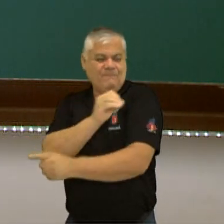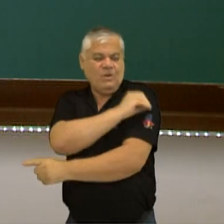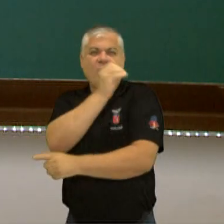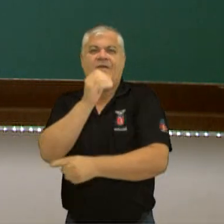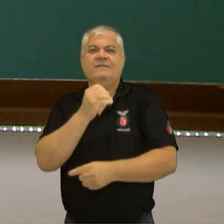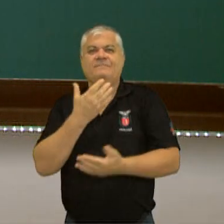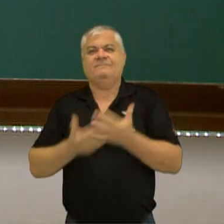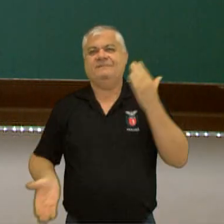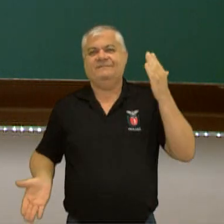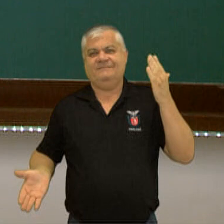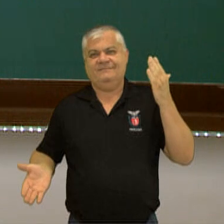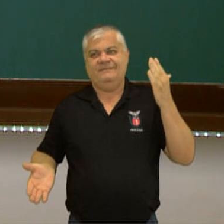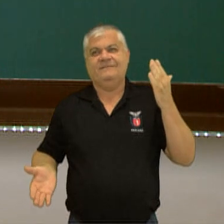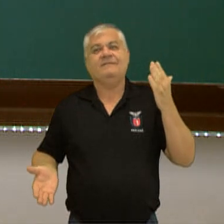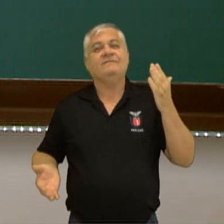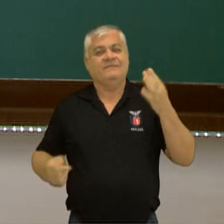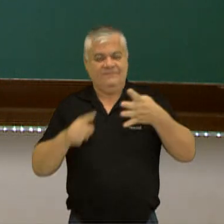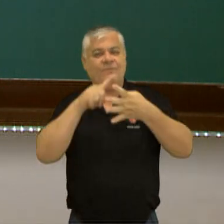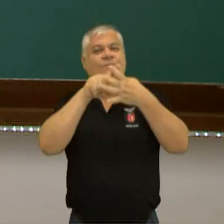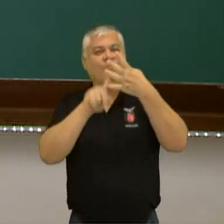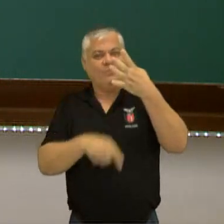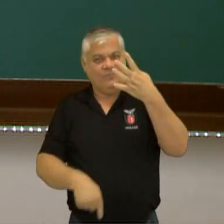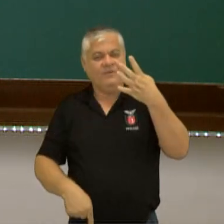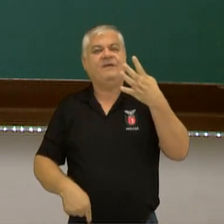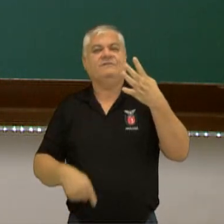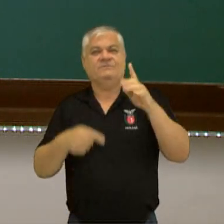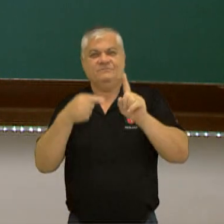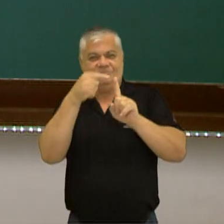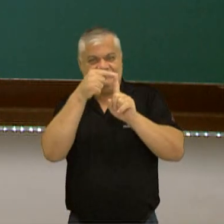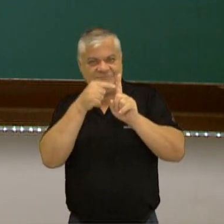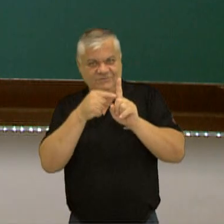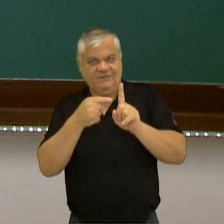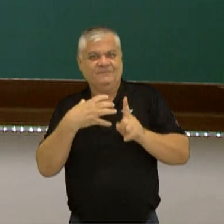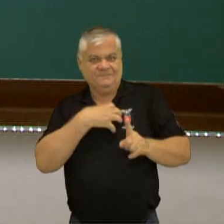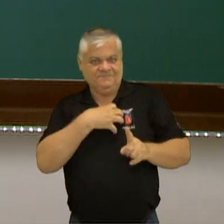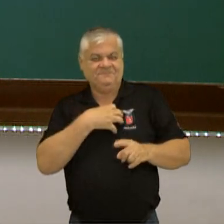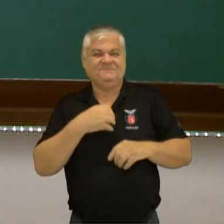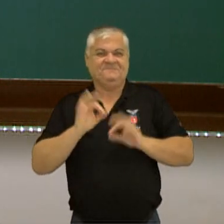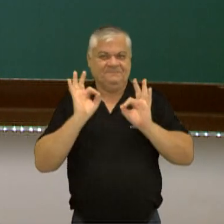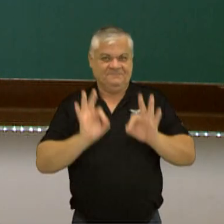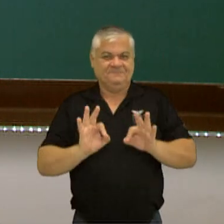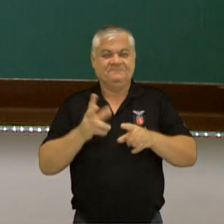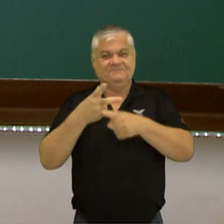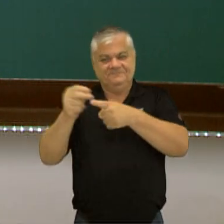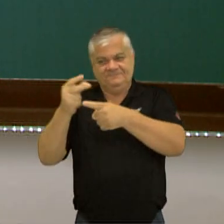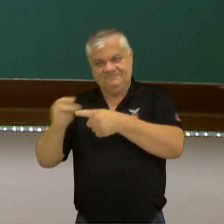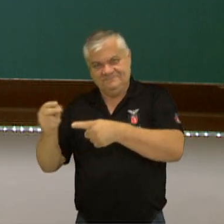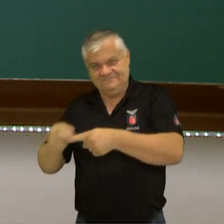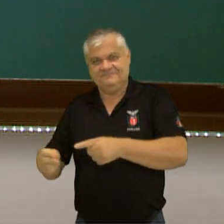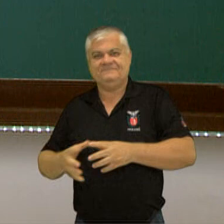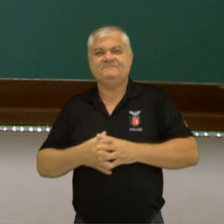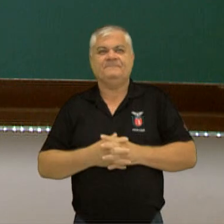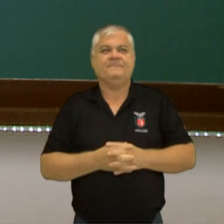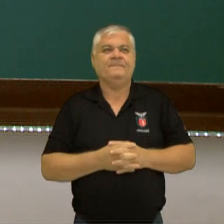fora, tá? Então, são essas quatro formas de você ser eliminado na rebatida.